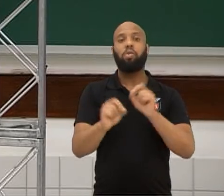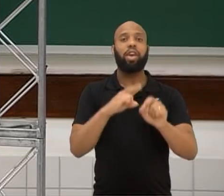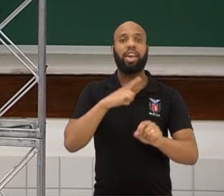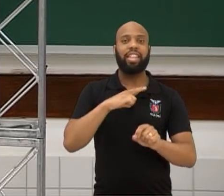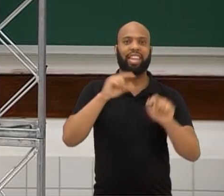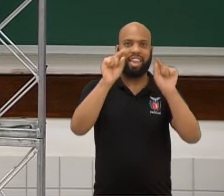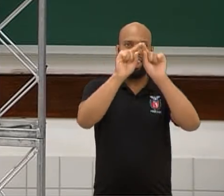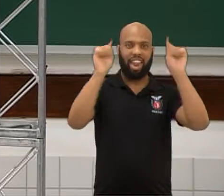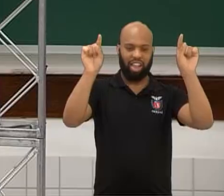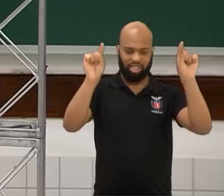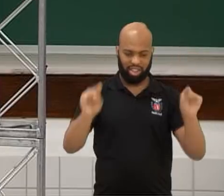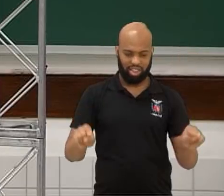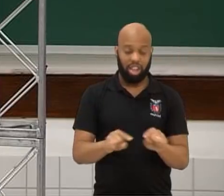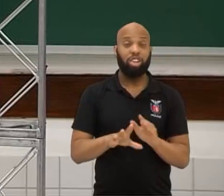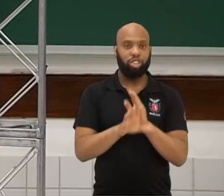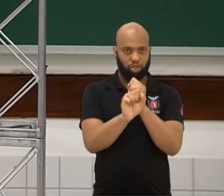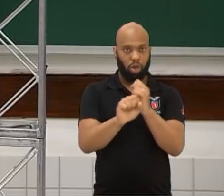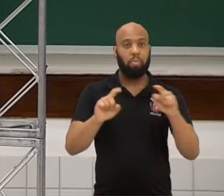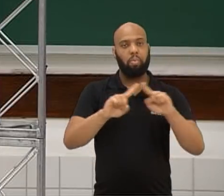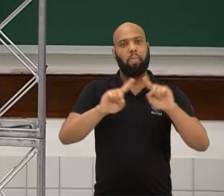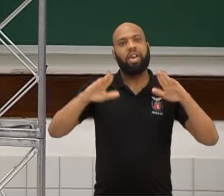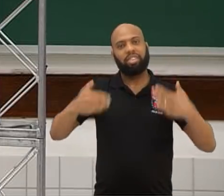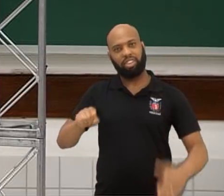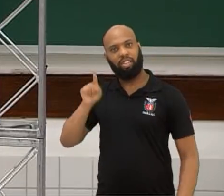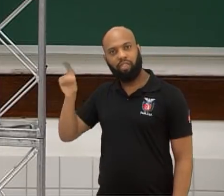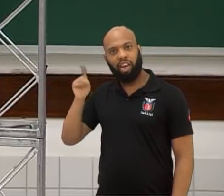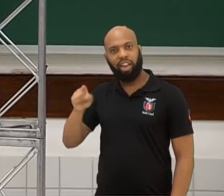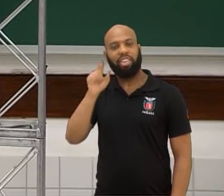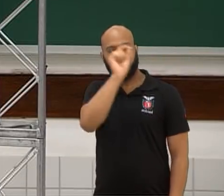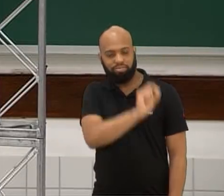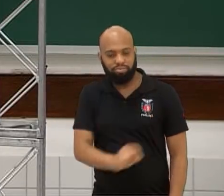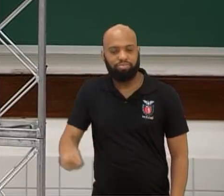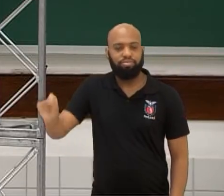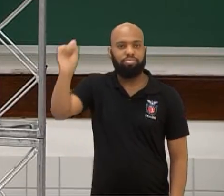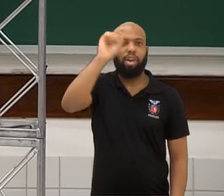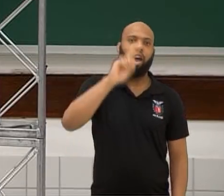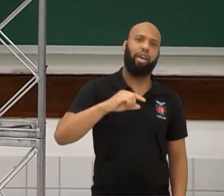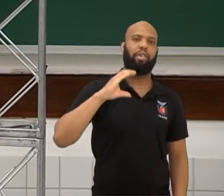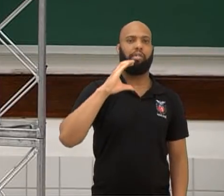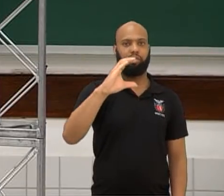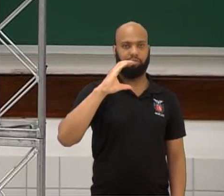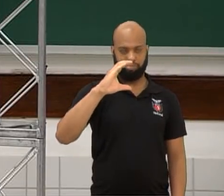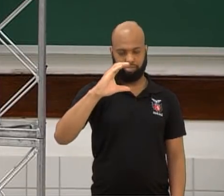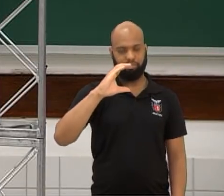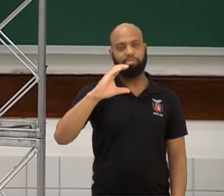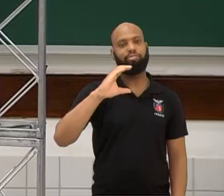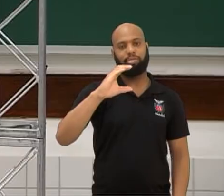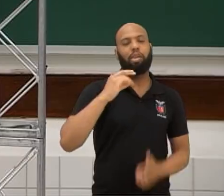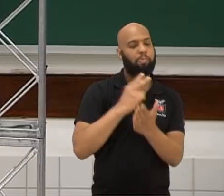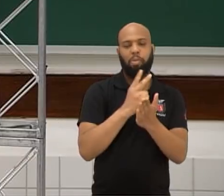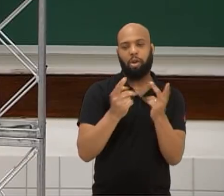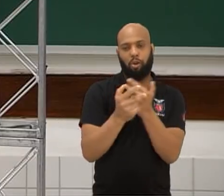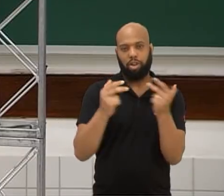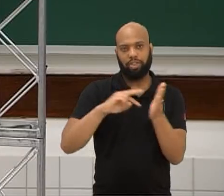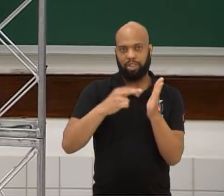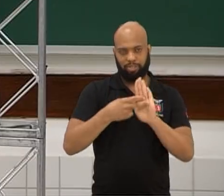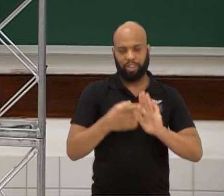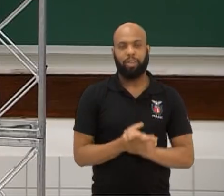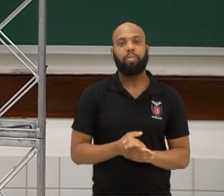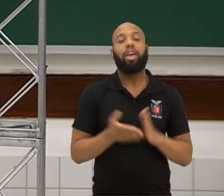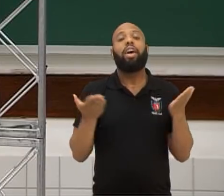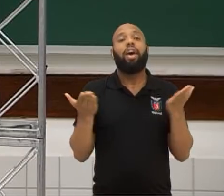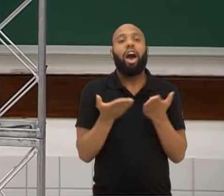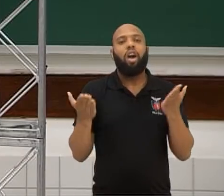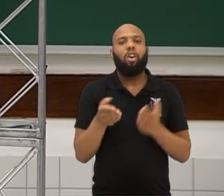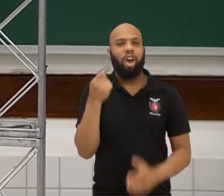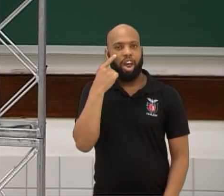de todos os lados, né? Pensando assim, então nós queremos saber o comprimento dessa nossa circunferência. Então, vamos lá